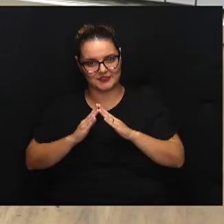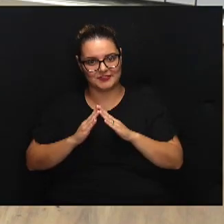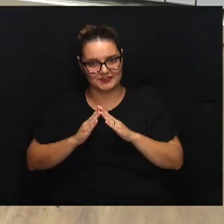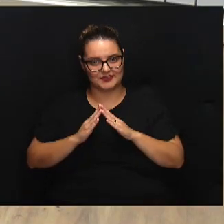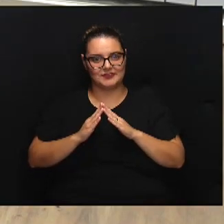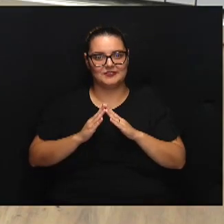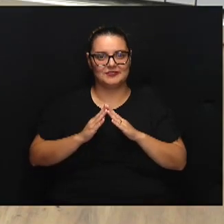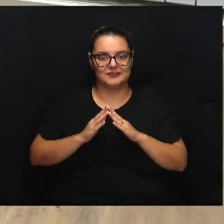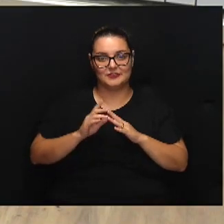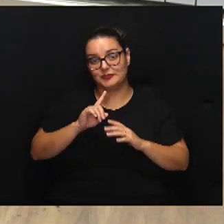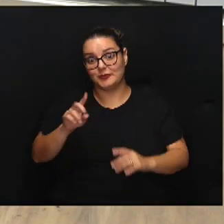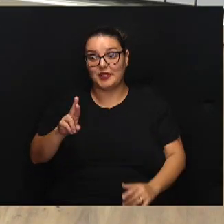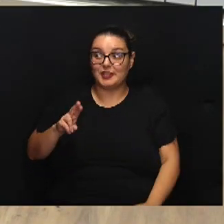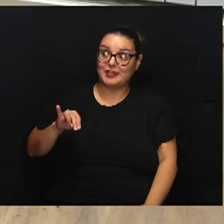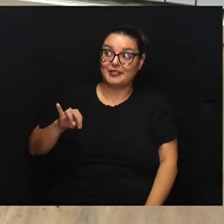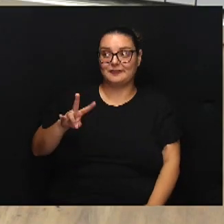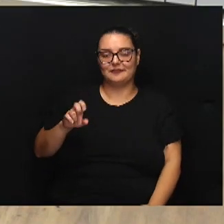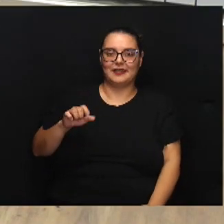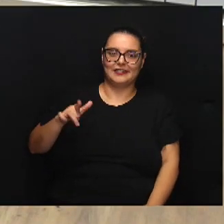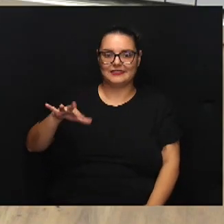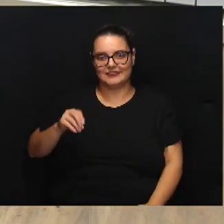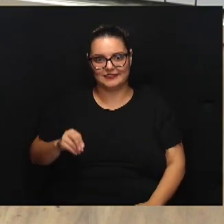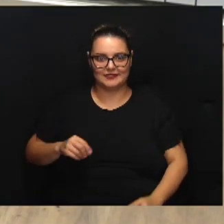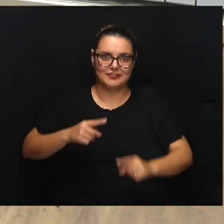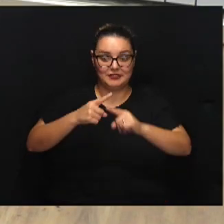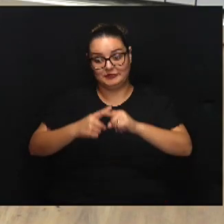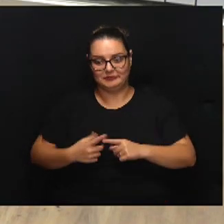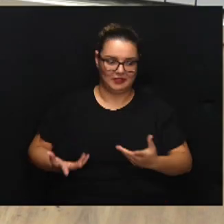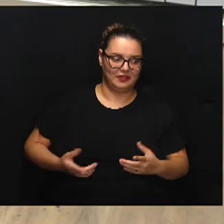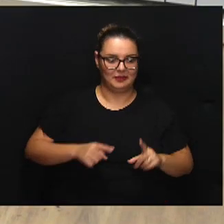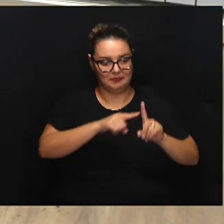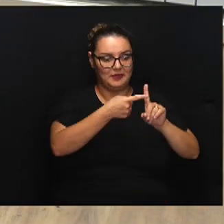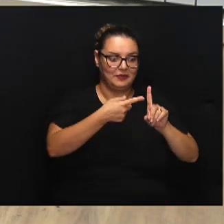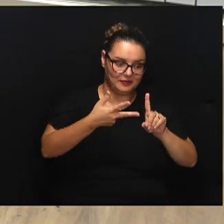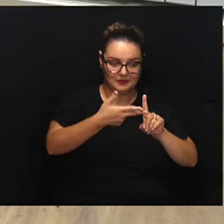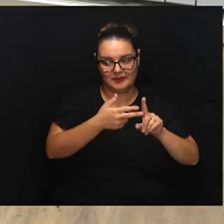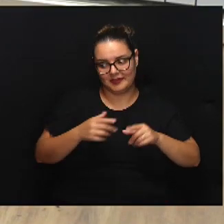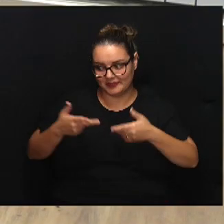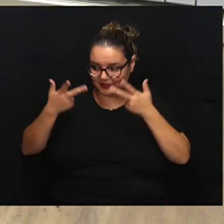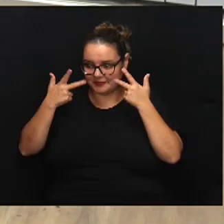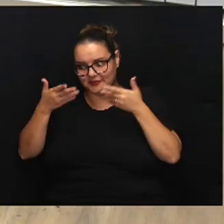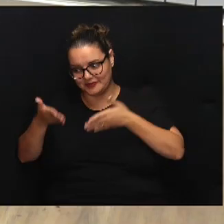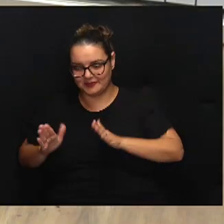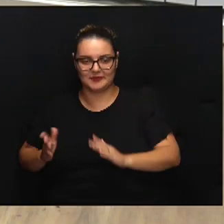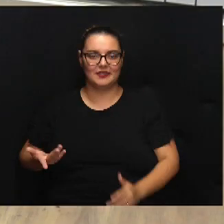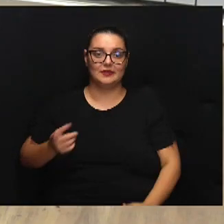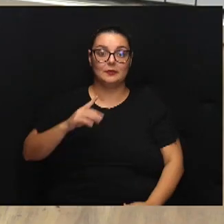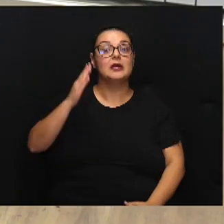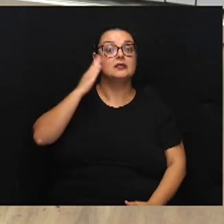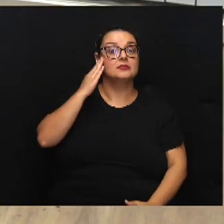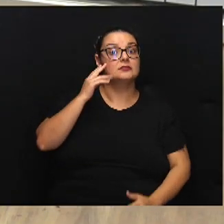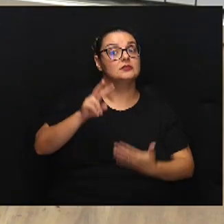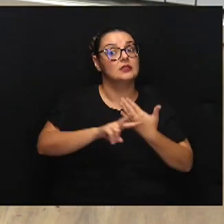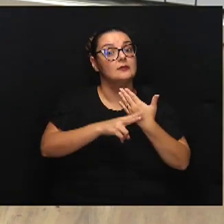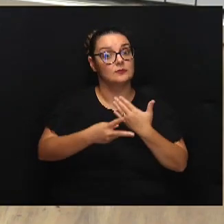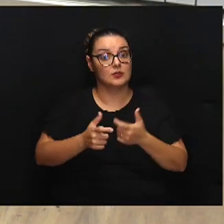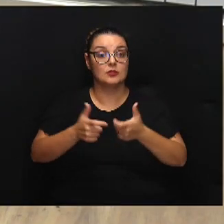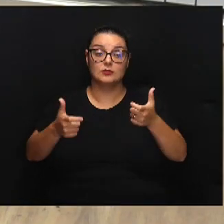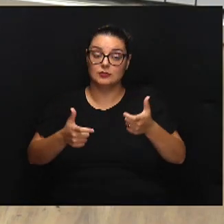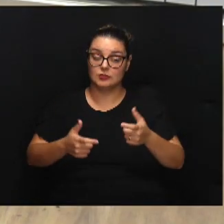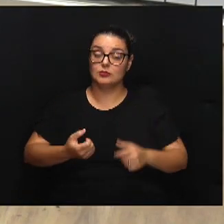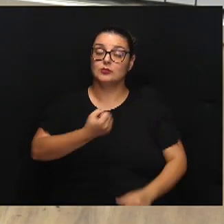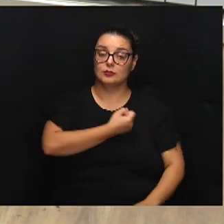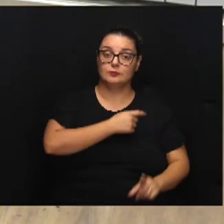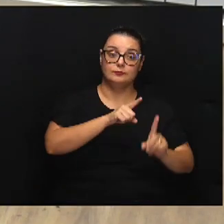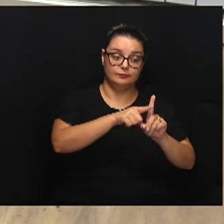é rivalizando, né, o parto normal com a cesárea, mas entender sobre o impacto que tem este alto número de